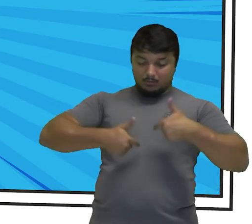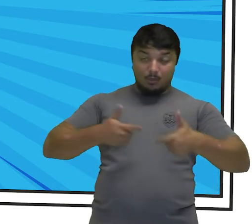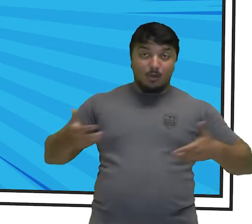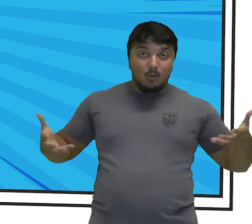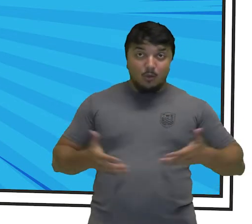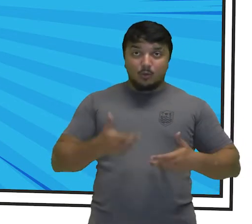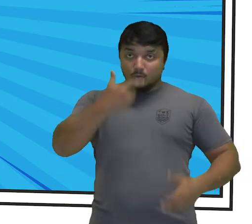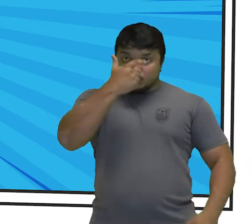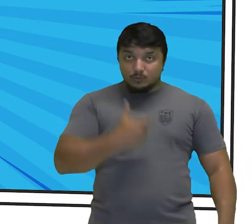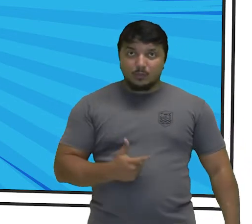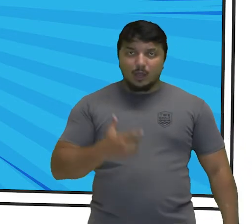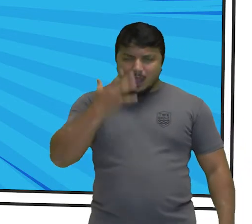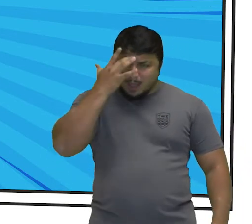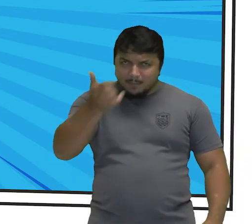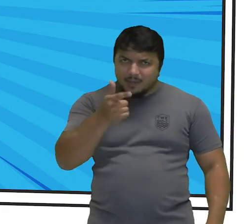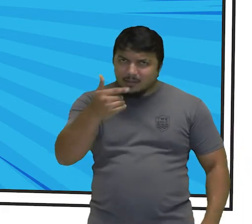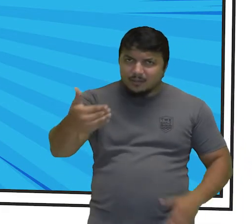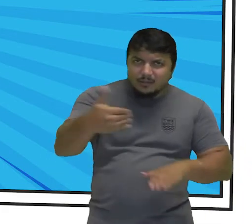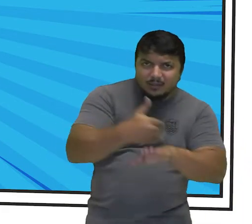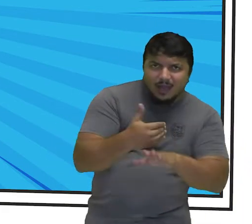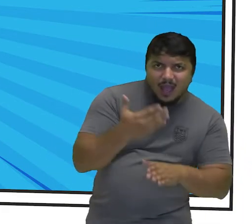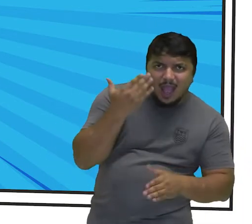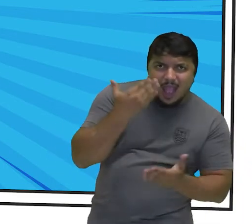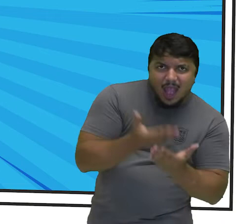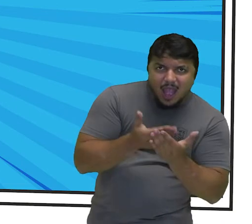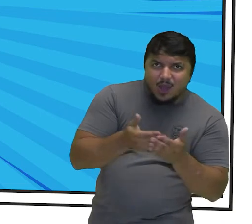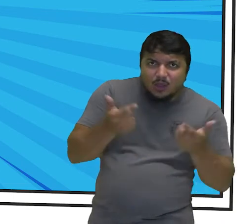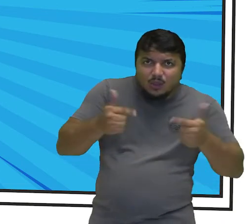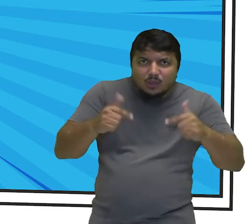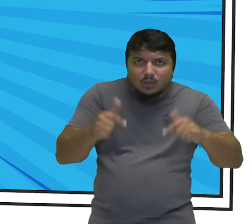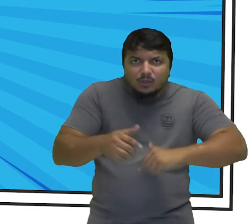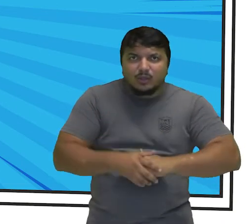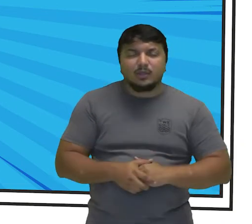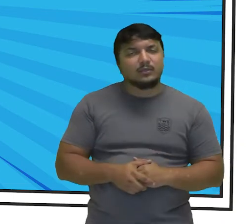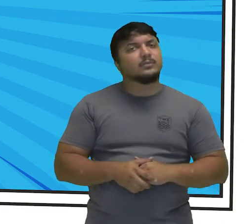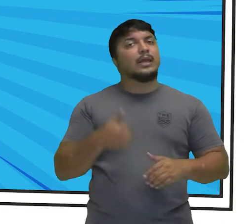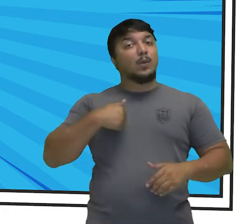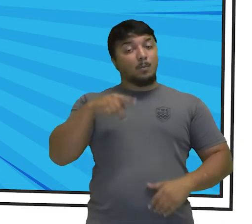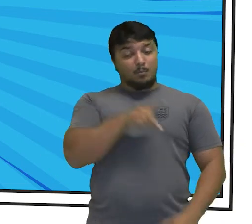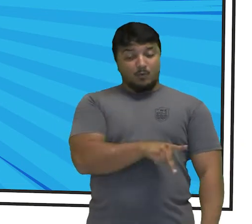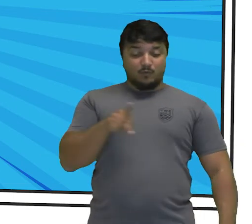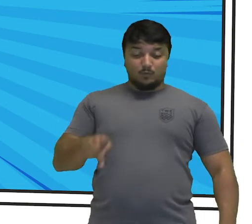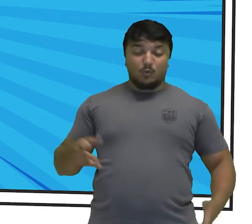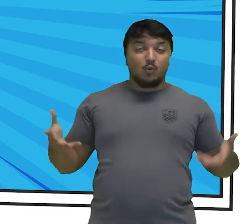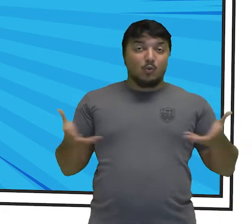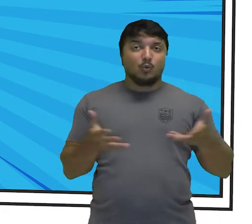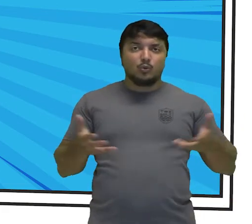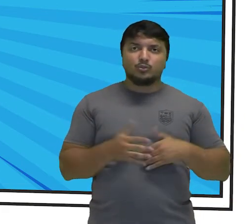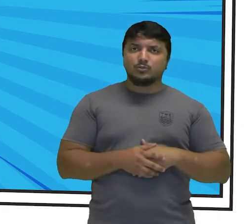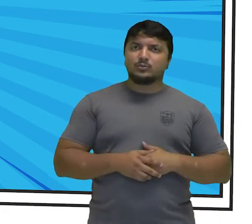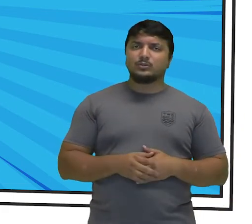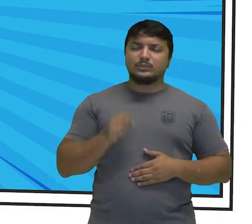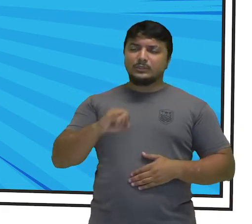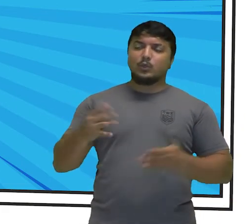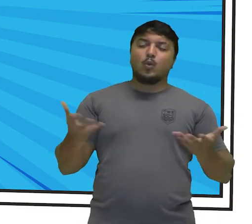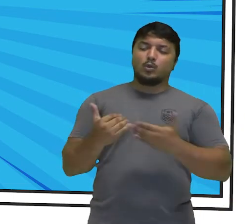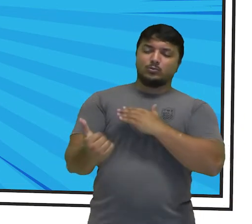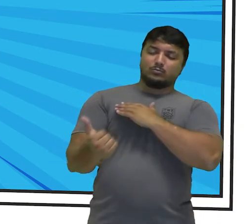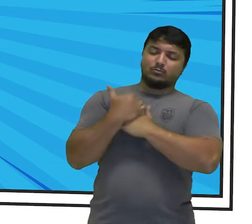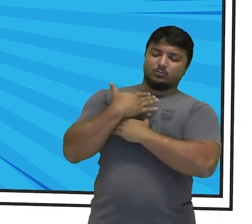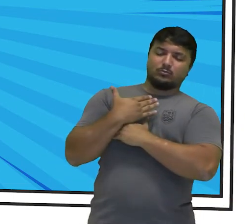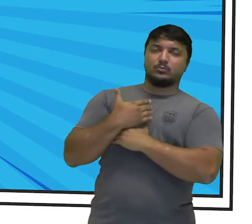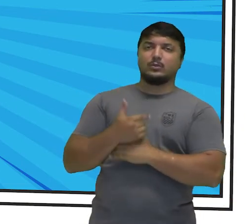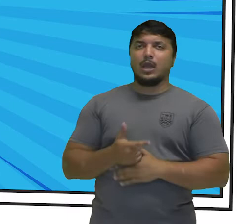estou, amanhã você não tem aula? Eu estou como professor hoje. Você acha que eu demitido hoje,